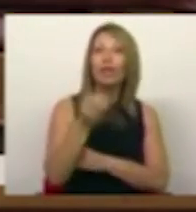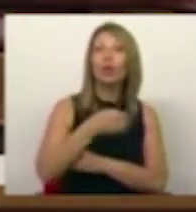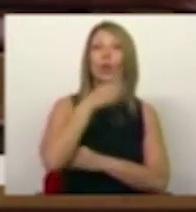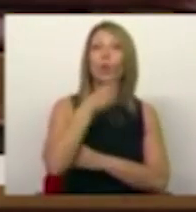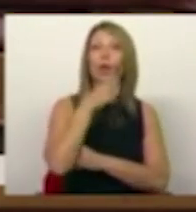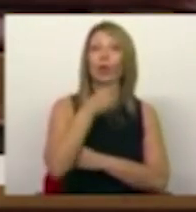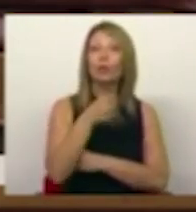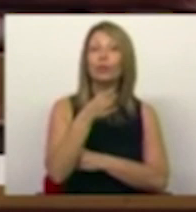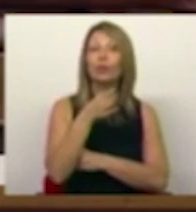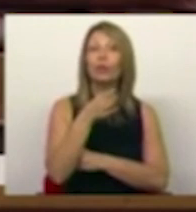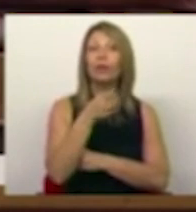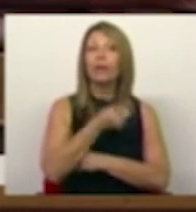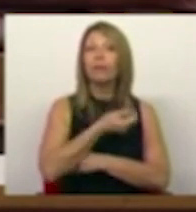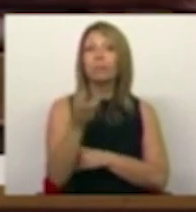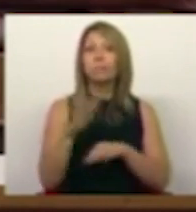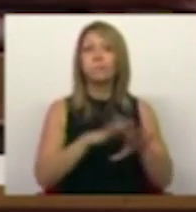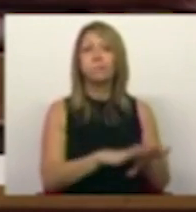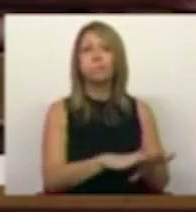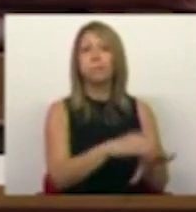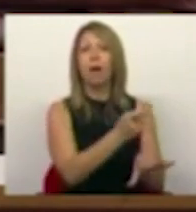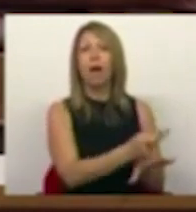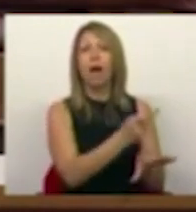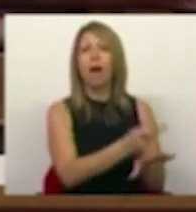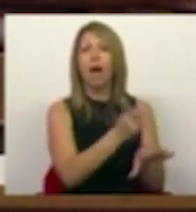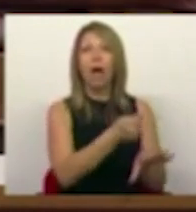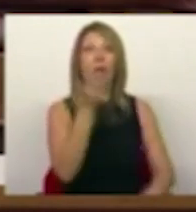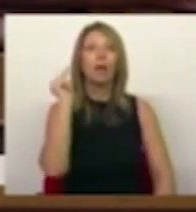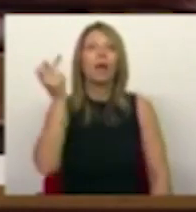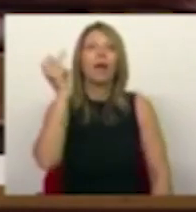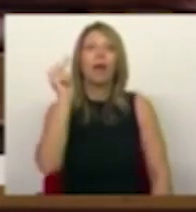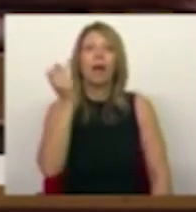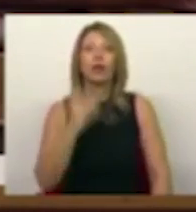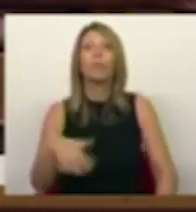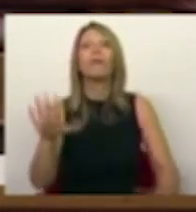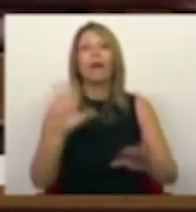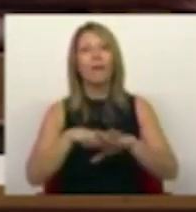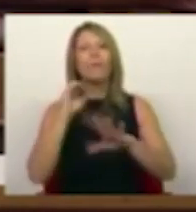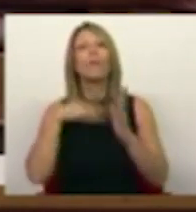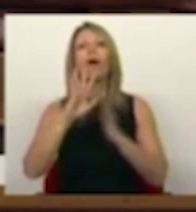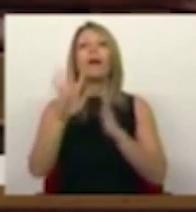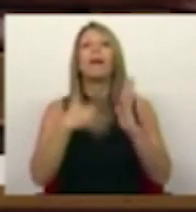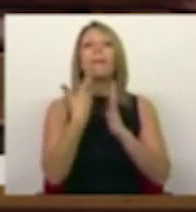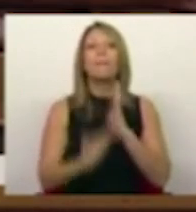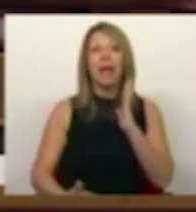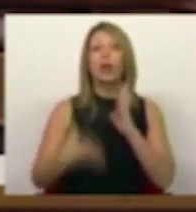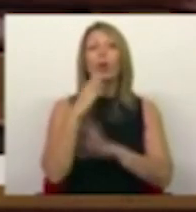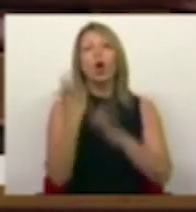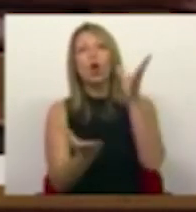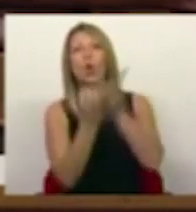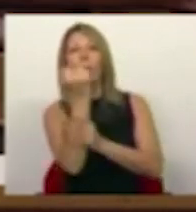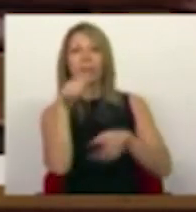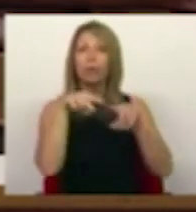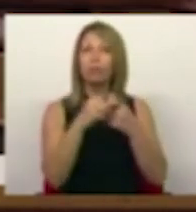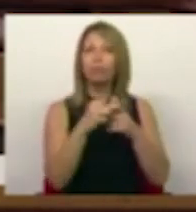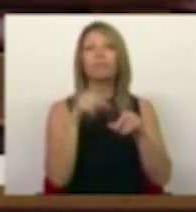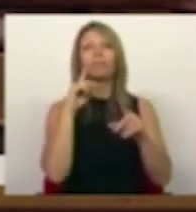comboios que estão parados há muitos anos, mas graças ao plano de recuperação do material circulante, vão